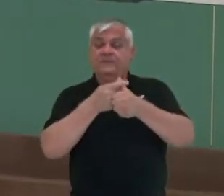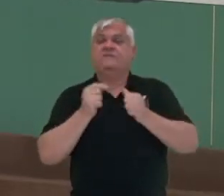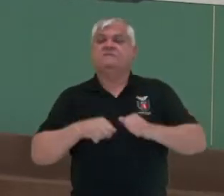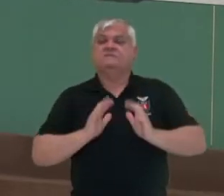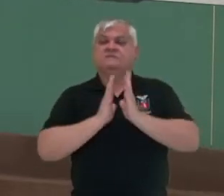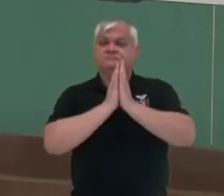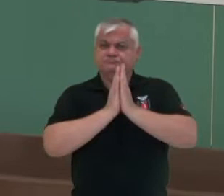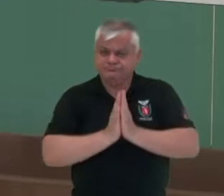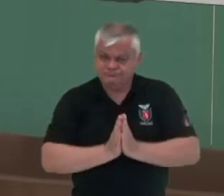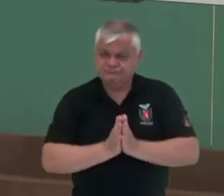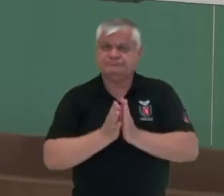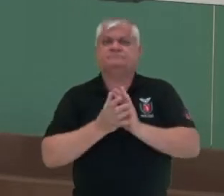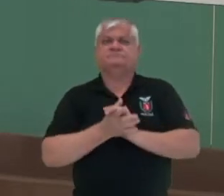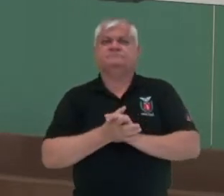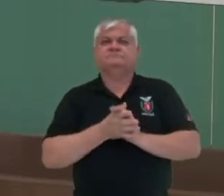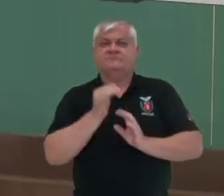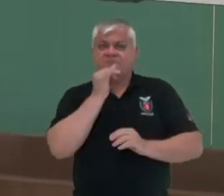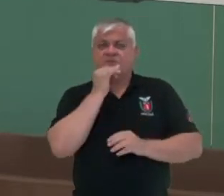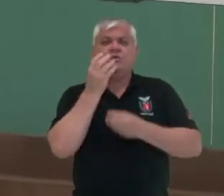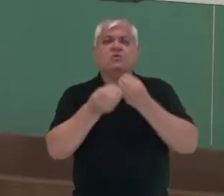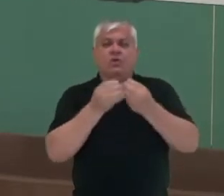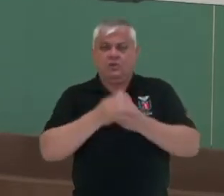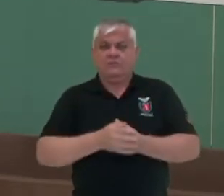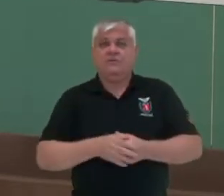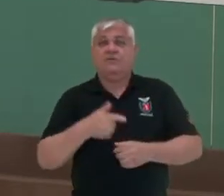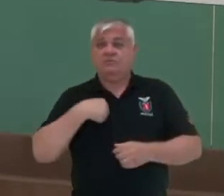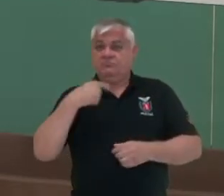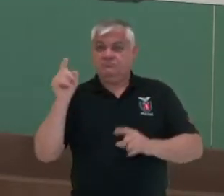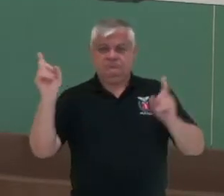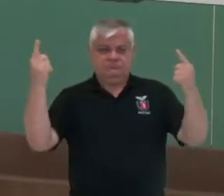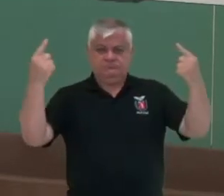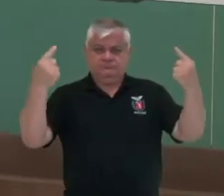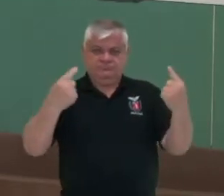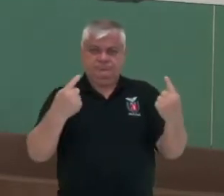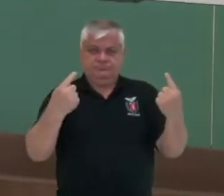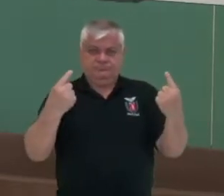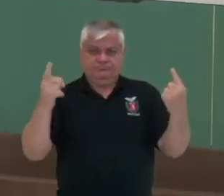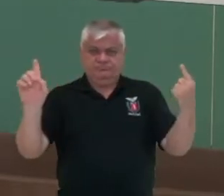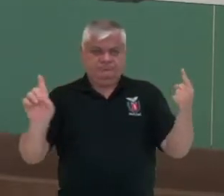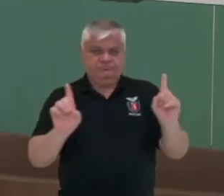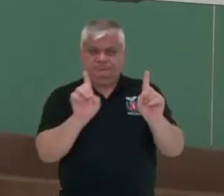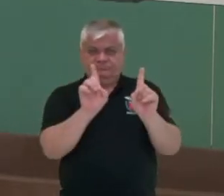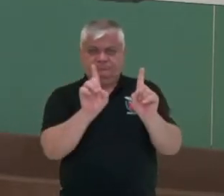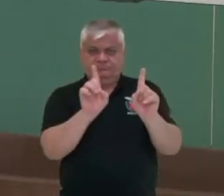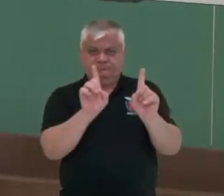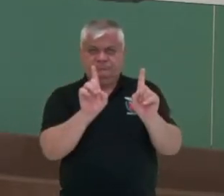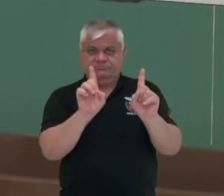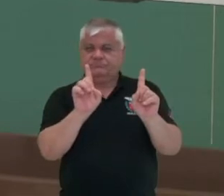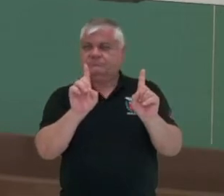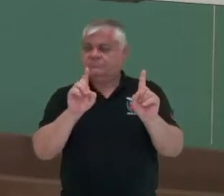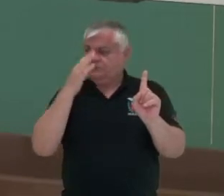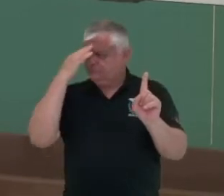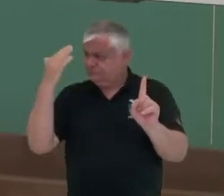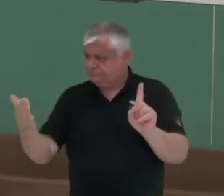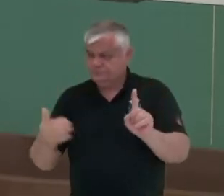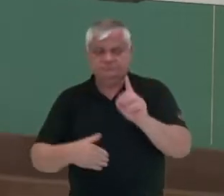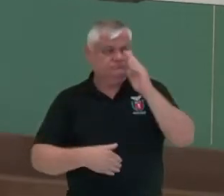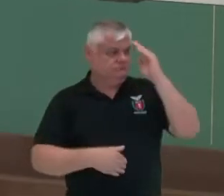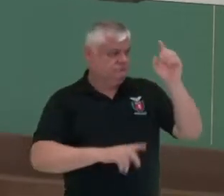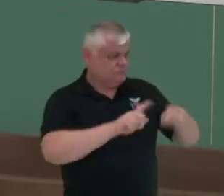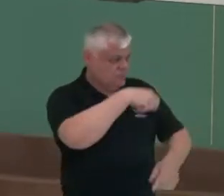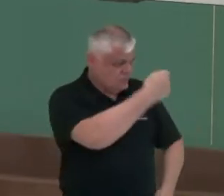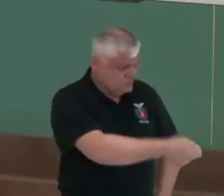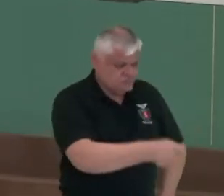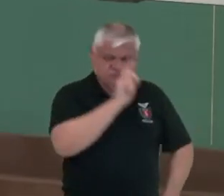essa saudação. Então, eles fazem a saudação para o seu adversário, fazem também a saudação para os árbitros e a saudação para